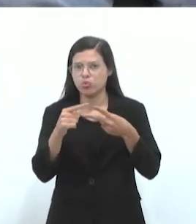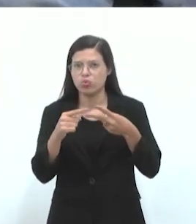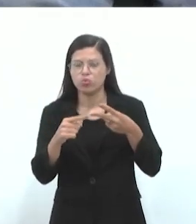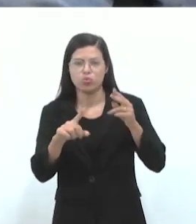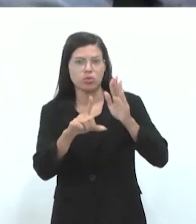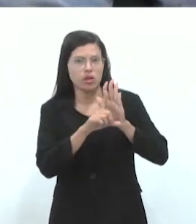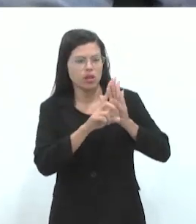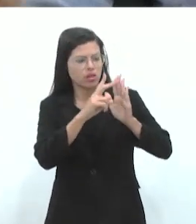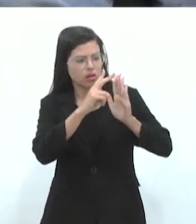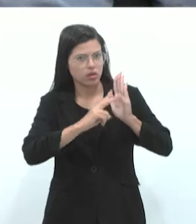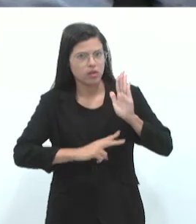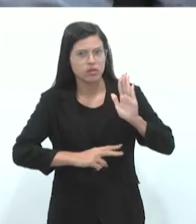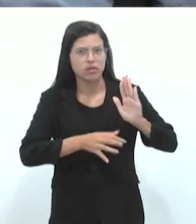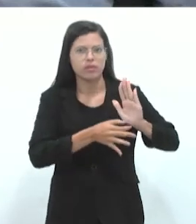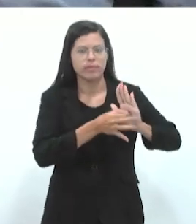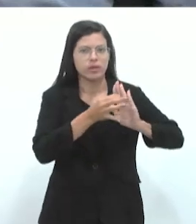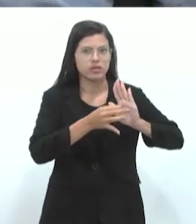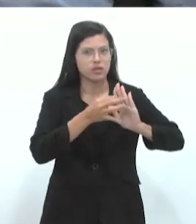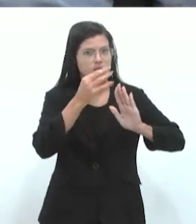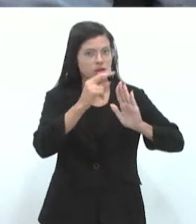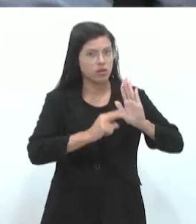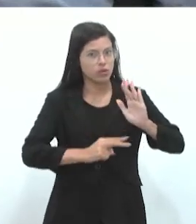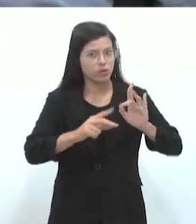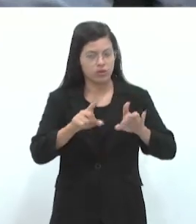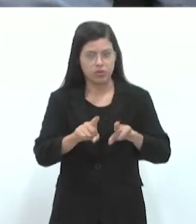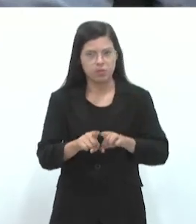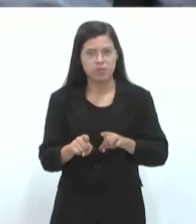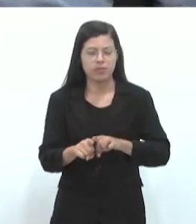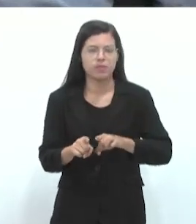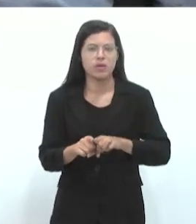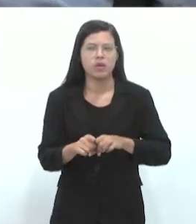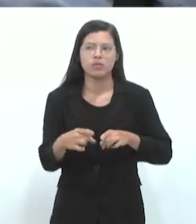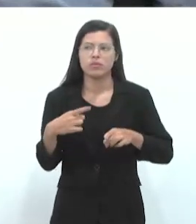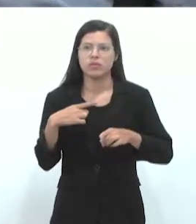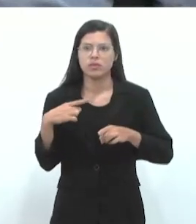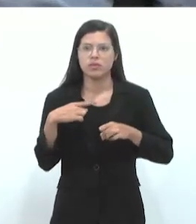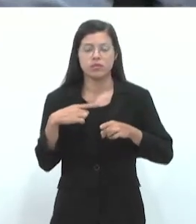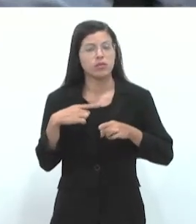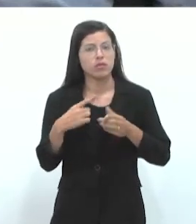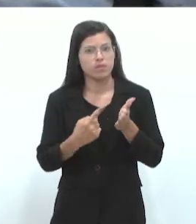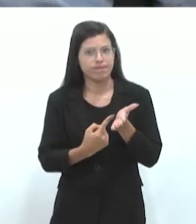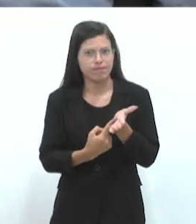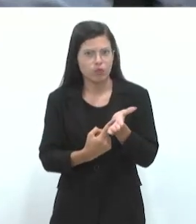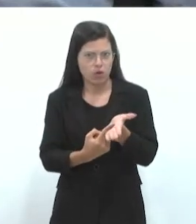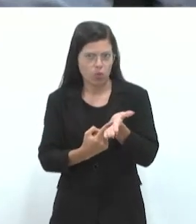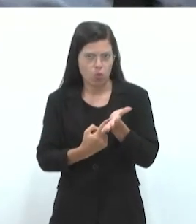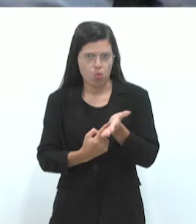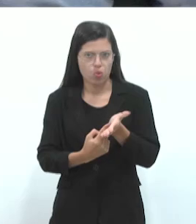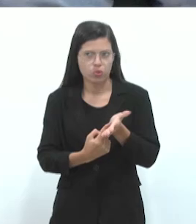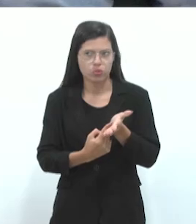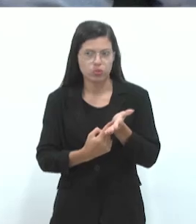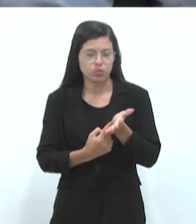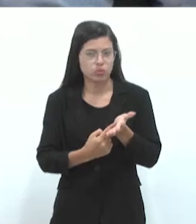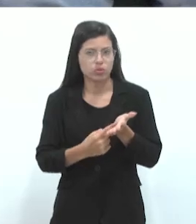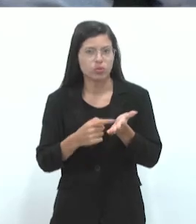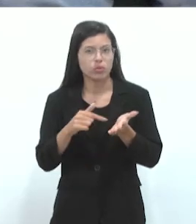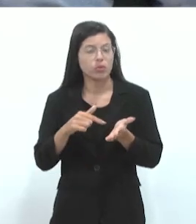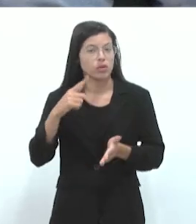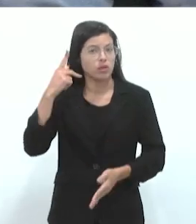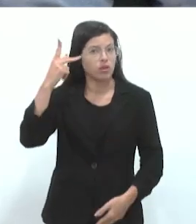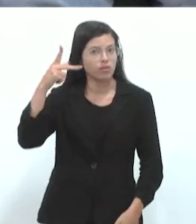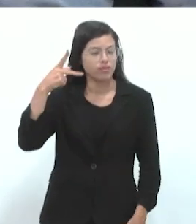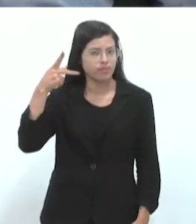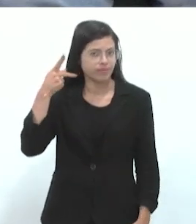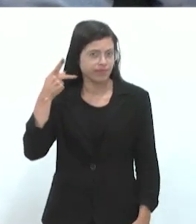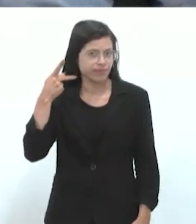lidas, os pareceres fossem lidos, etc. E houve um acordo tácito da douta Procuradoria